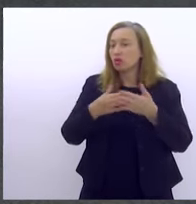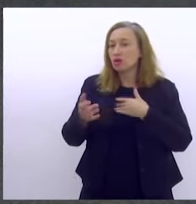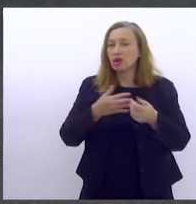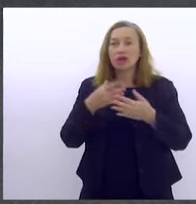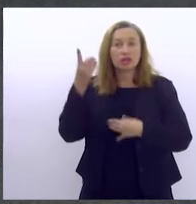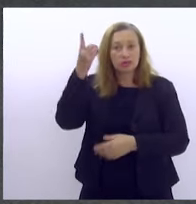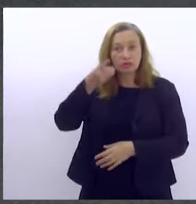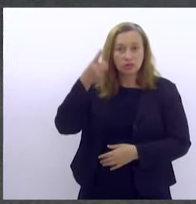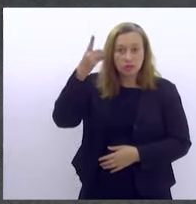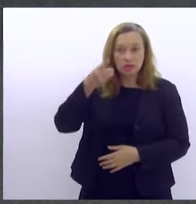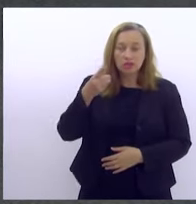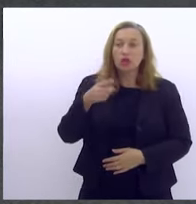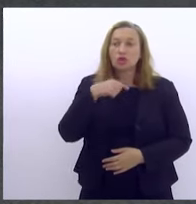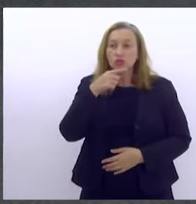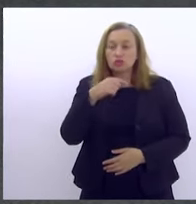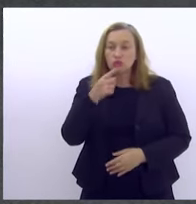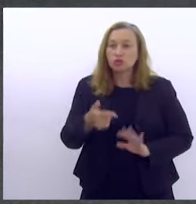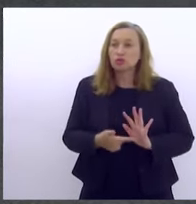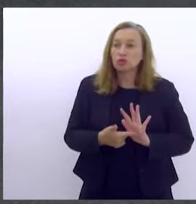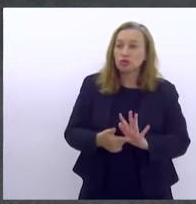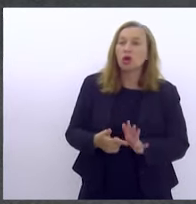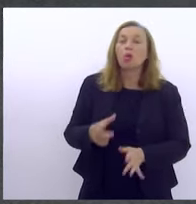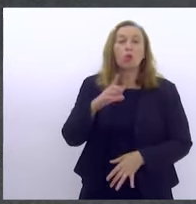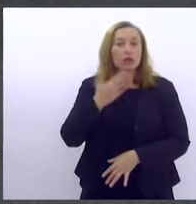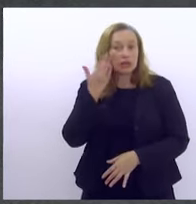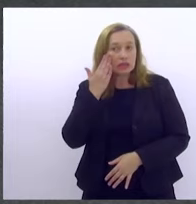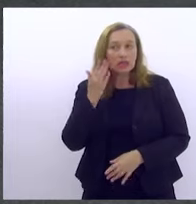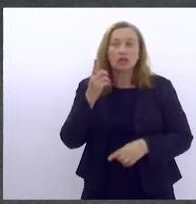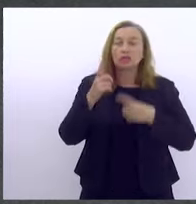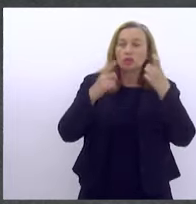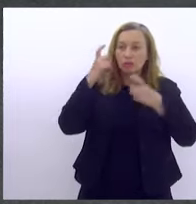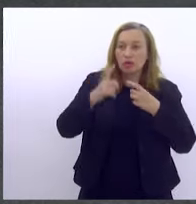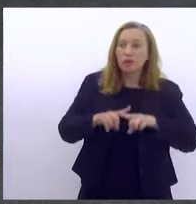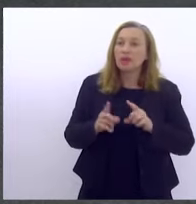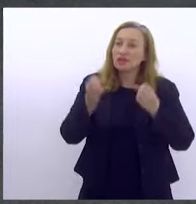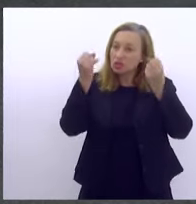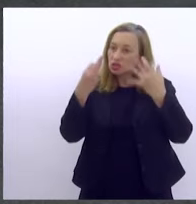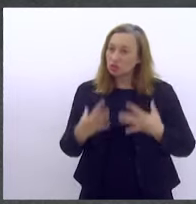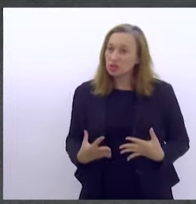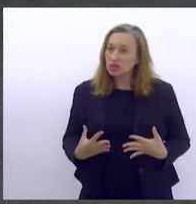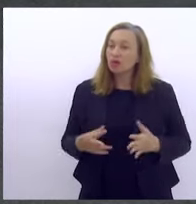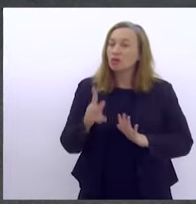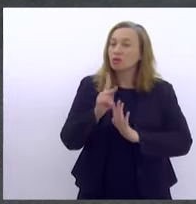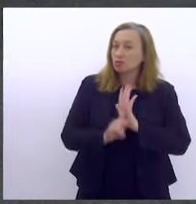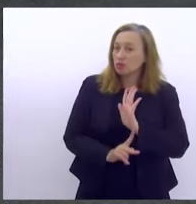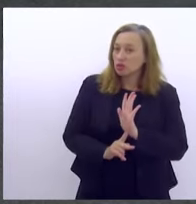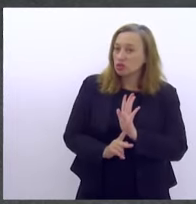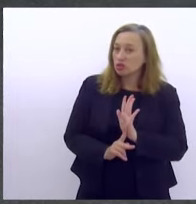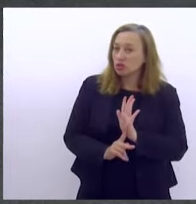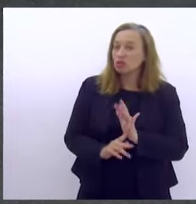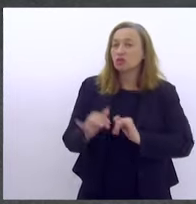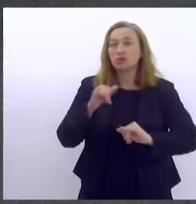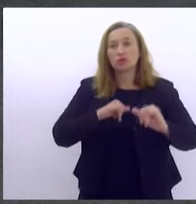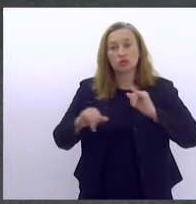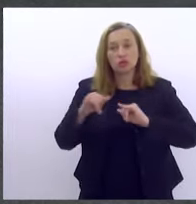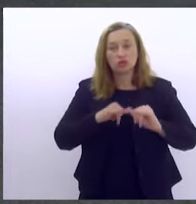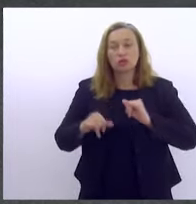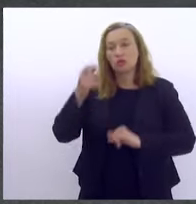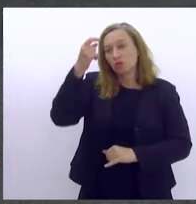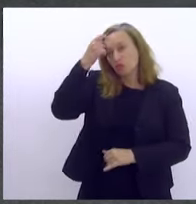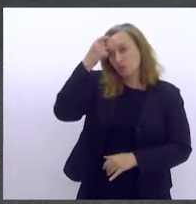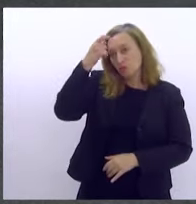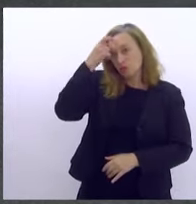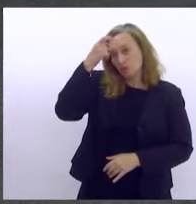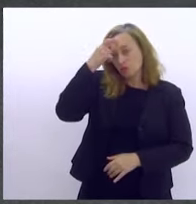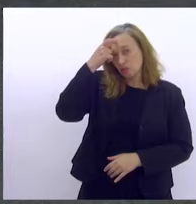e esmiuçar dúvidas. Entendo a preocupação, mas quero também esclarecer que o projeto ele vem trazer informação,